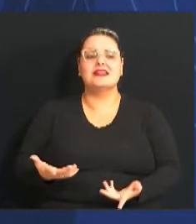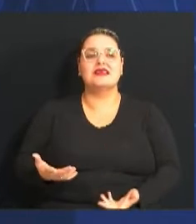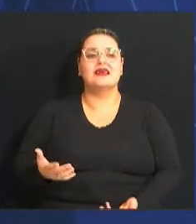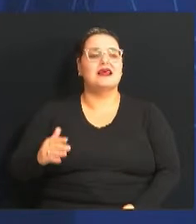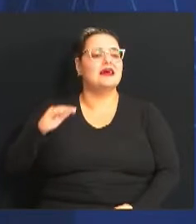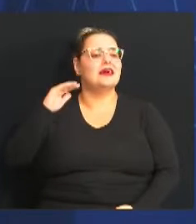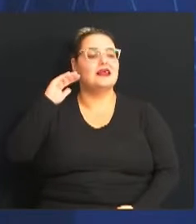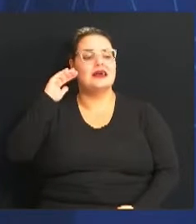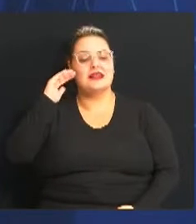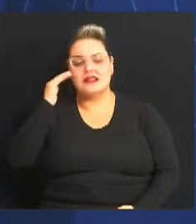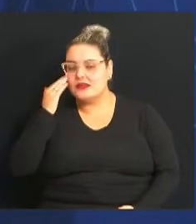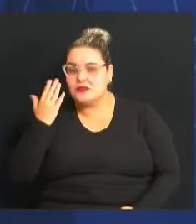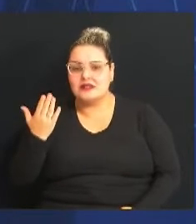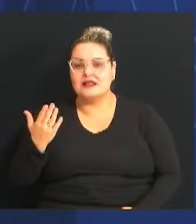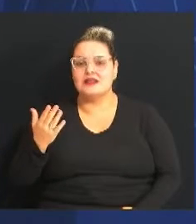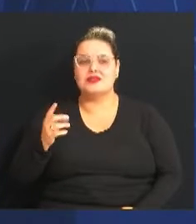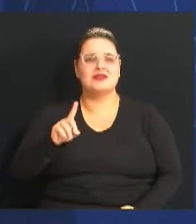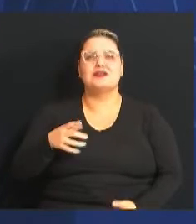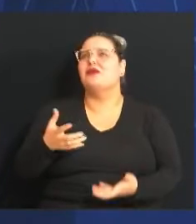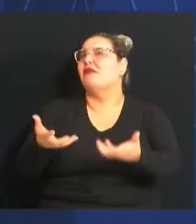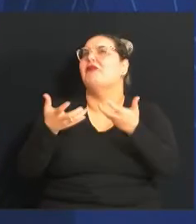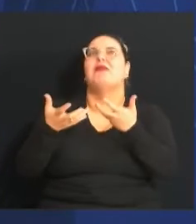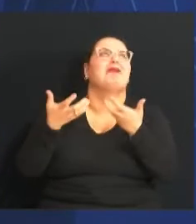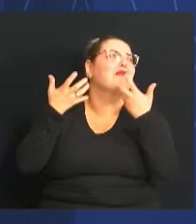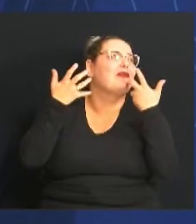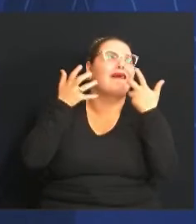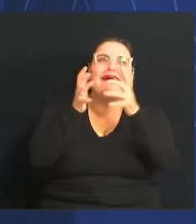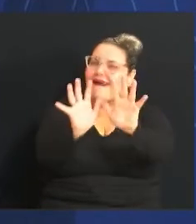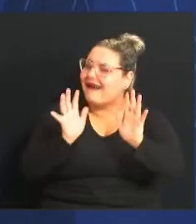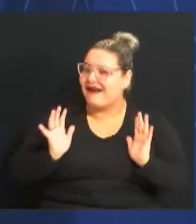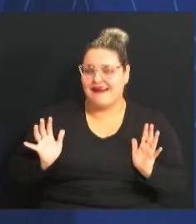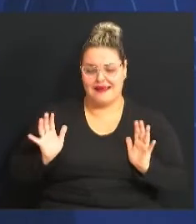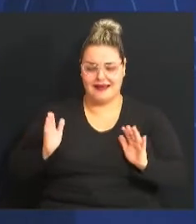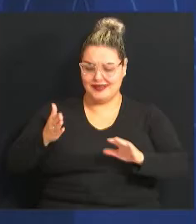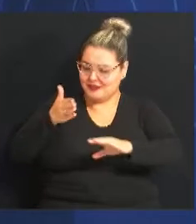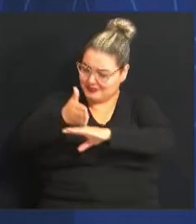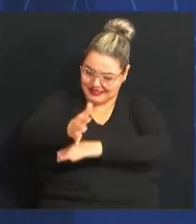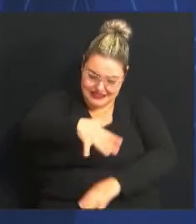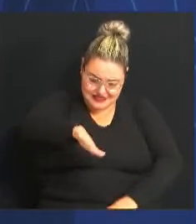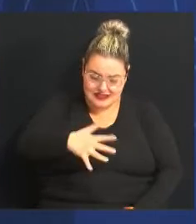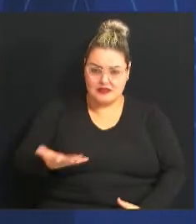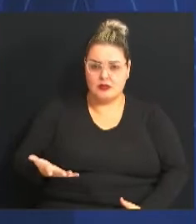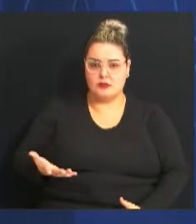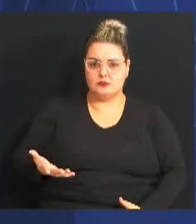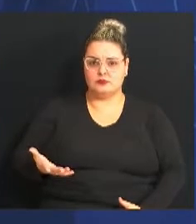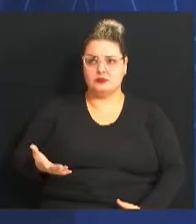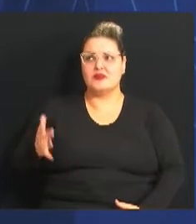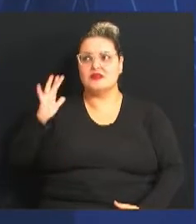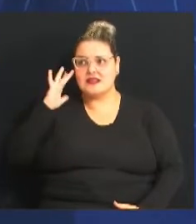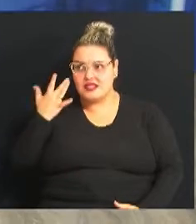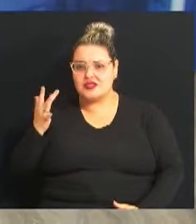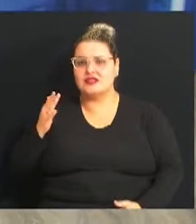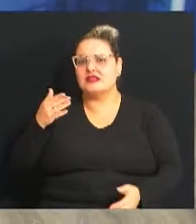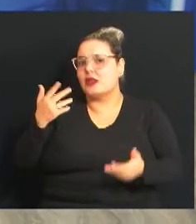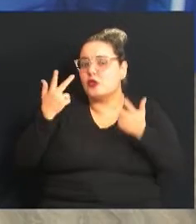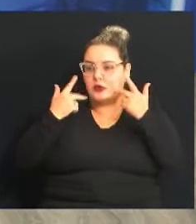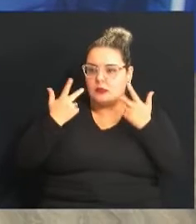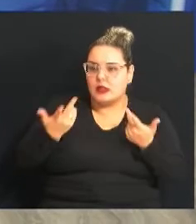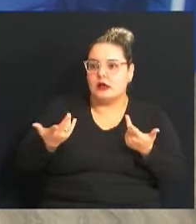realizar estas reflexões? Você entende que faz parte ou pode prejudicar quem está à sua volta?